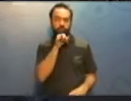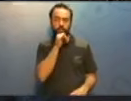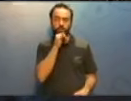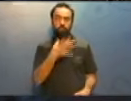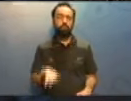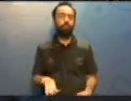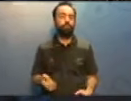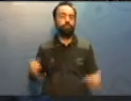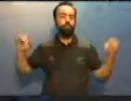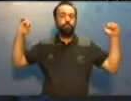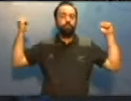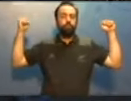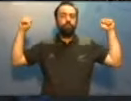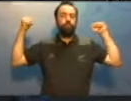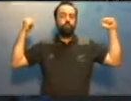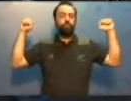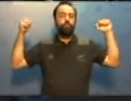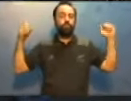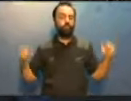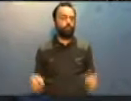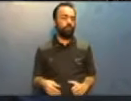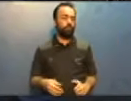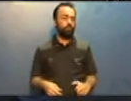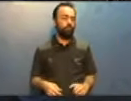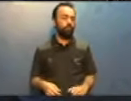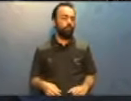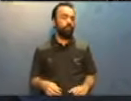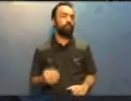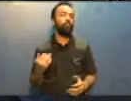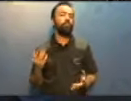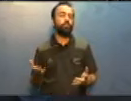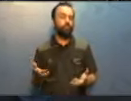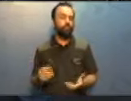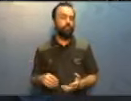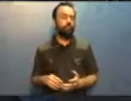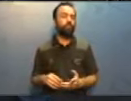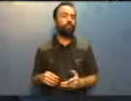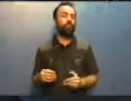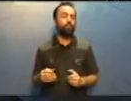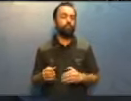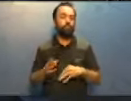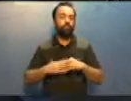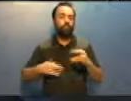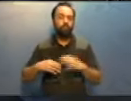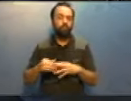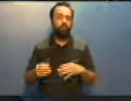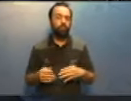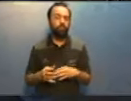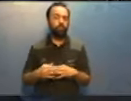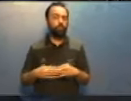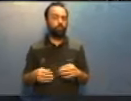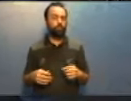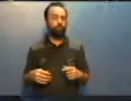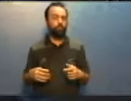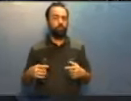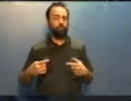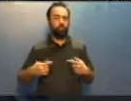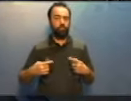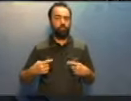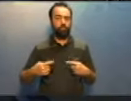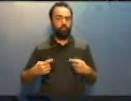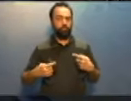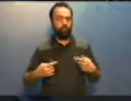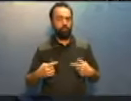Dentro da aula de educação física, vamos usar um exemplo aqui, como se nós fôssemos participar de uma gincana.